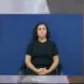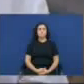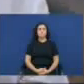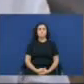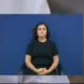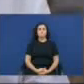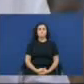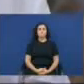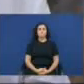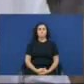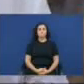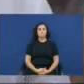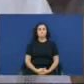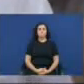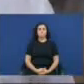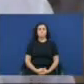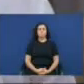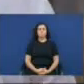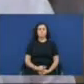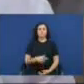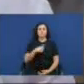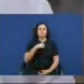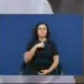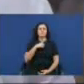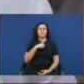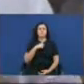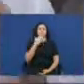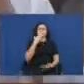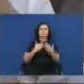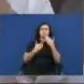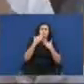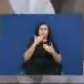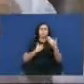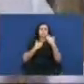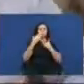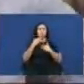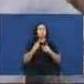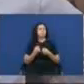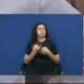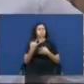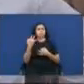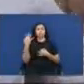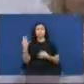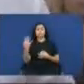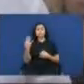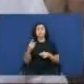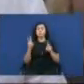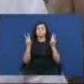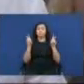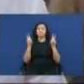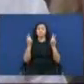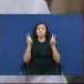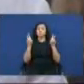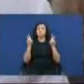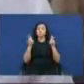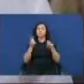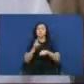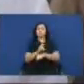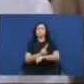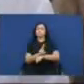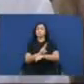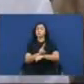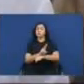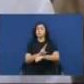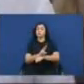eu tenho recebido muita solicitação na questão da segurança do